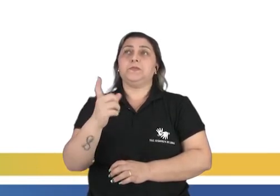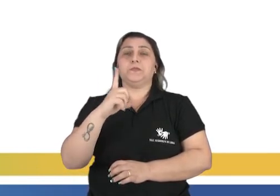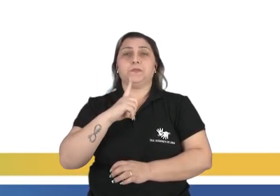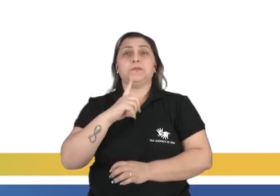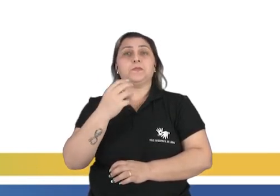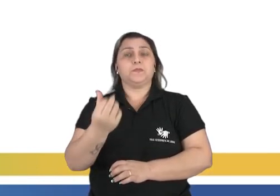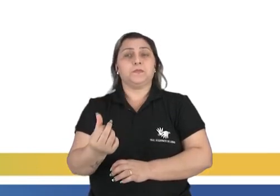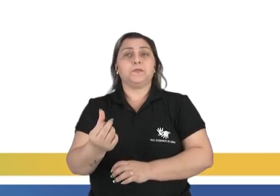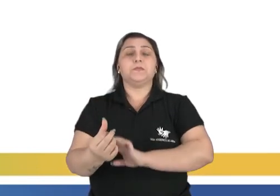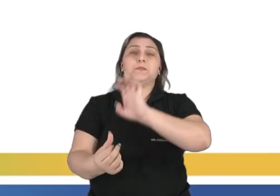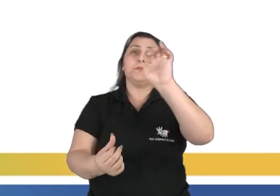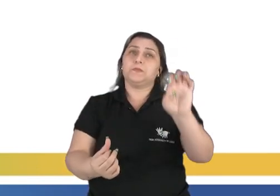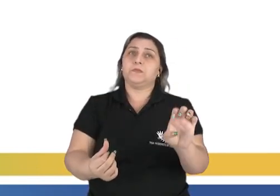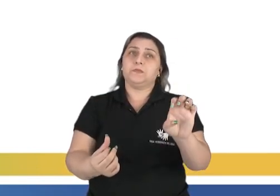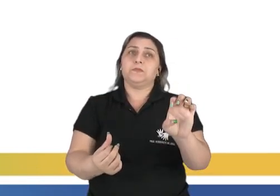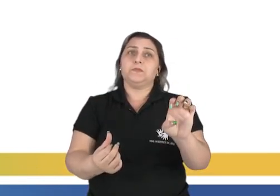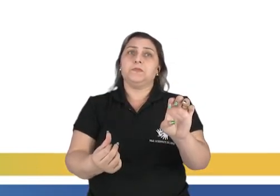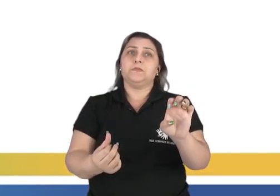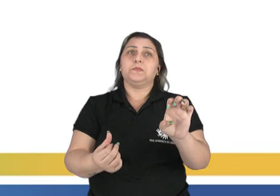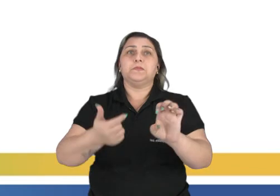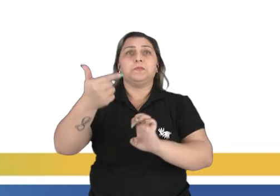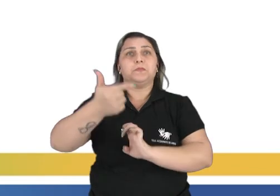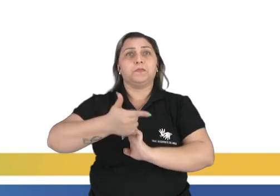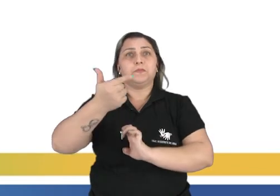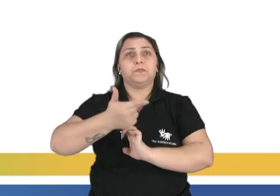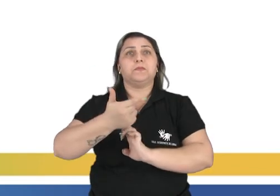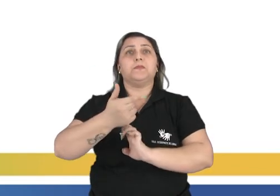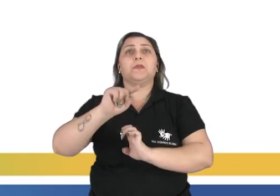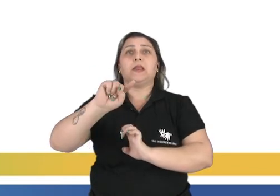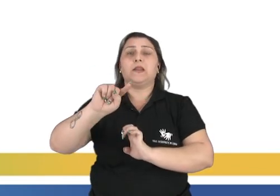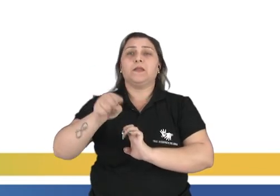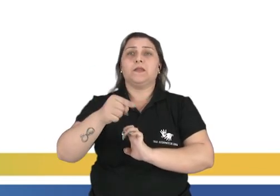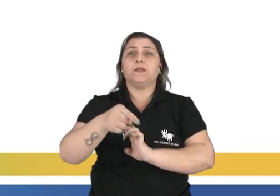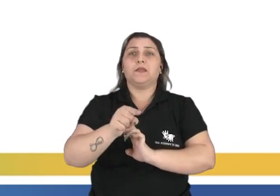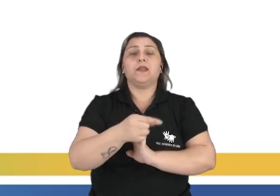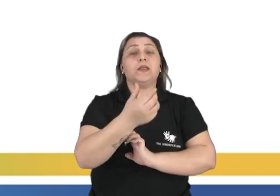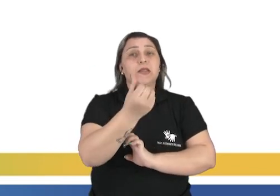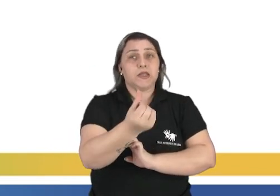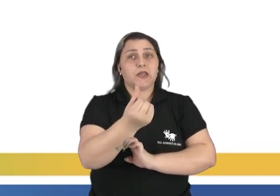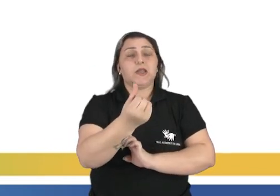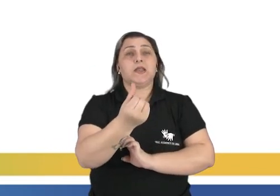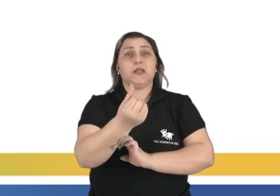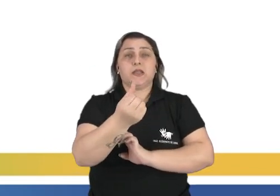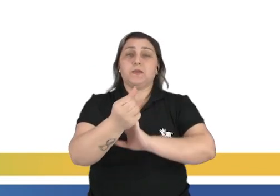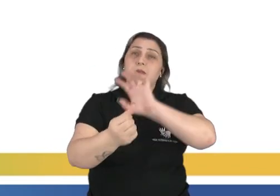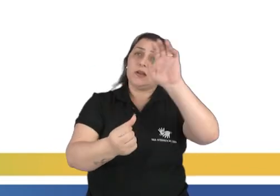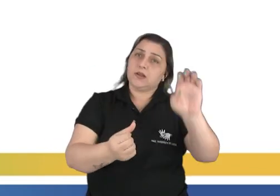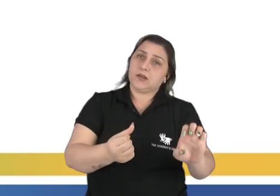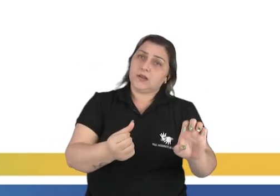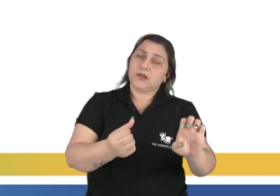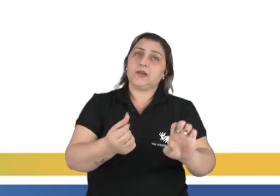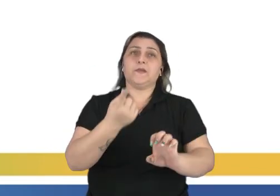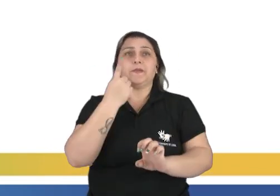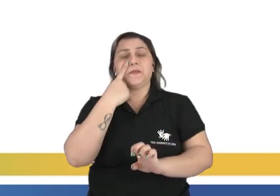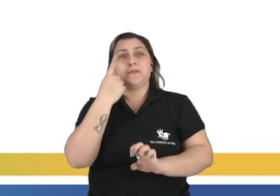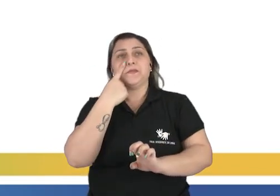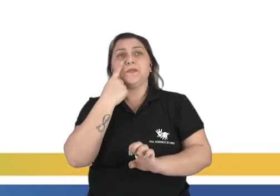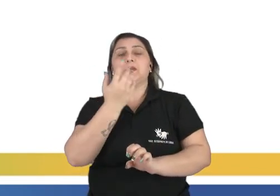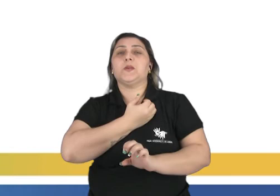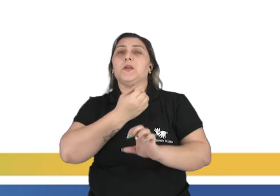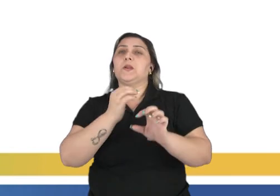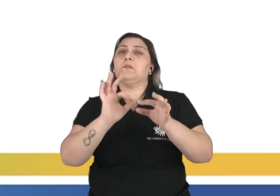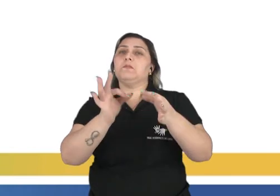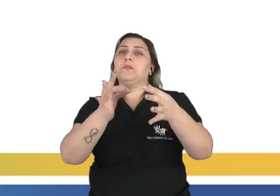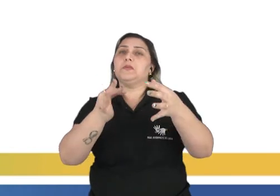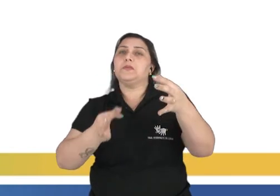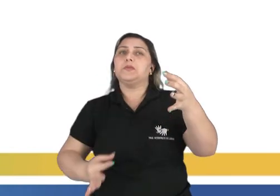temos 6 casas para a esquerda, então vamos para o segundo passo. A vírgula voltará 6 casas para a esquerda. Veja que o número ele é bem